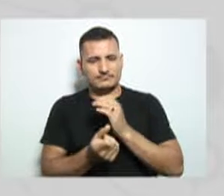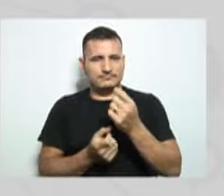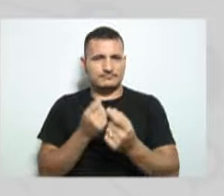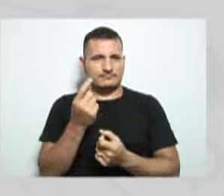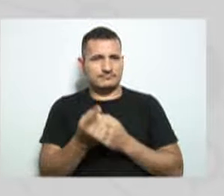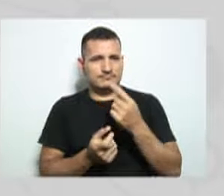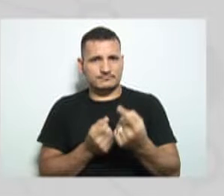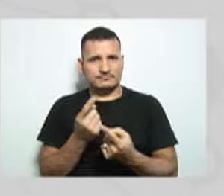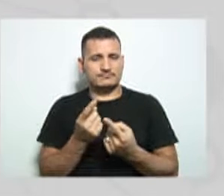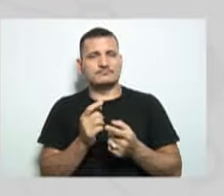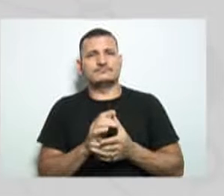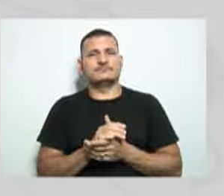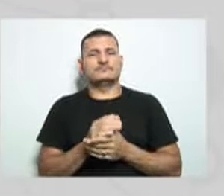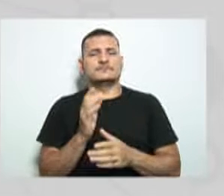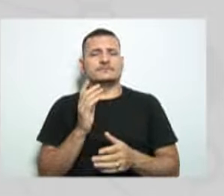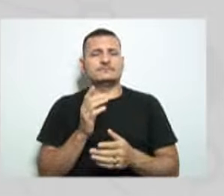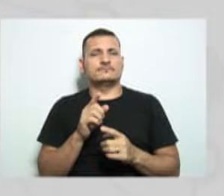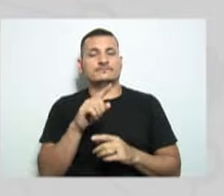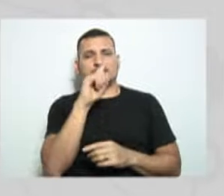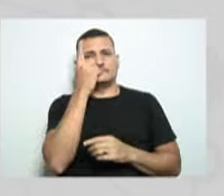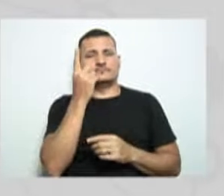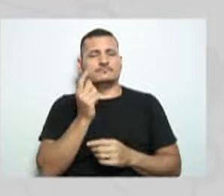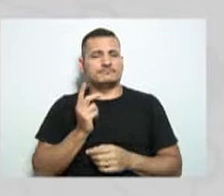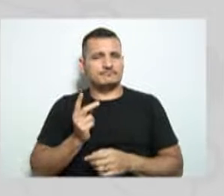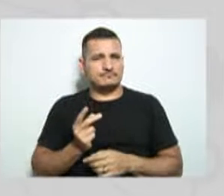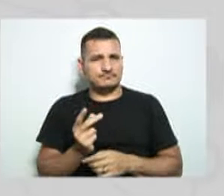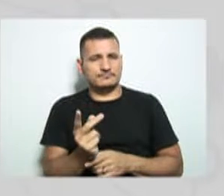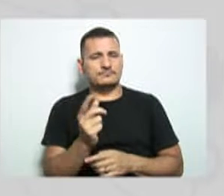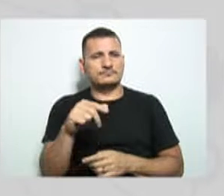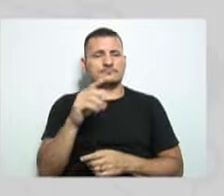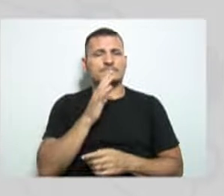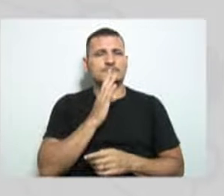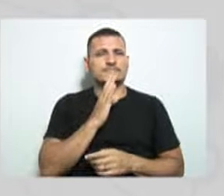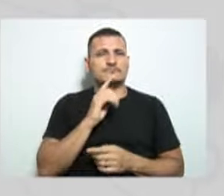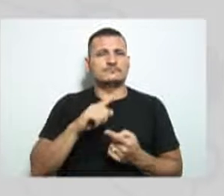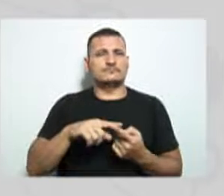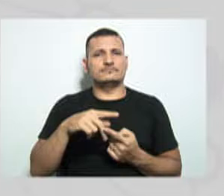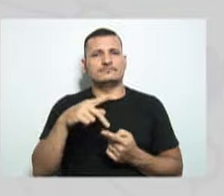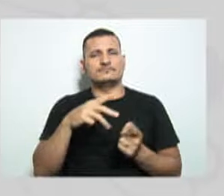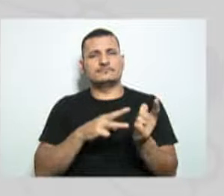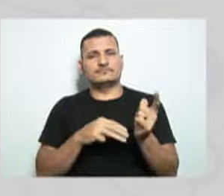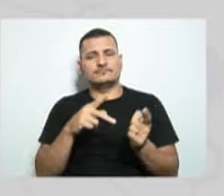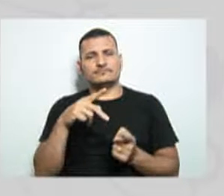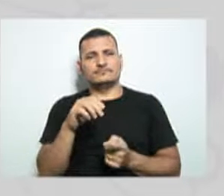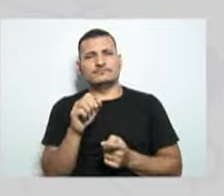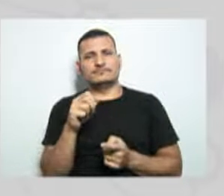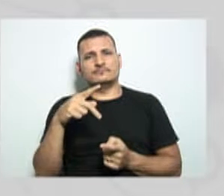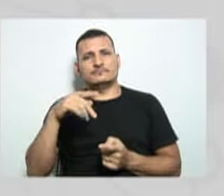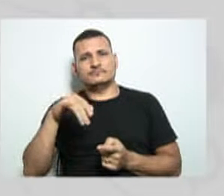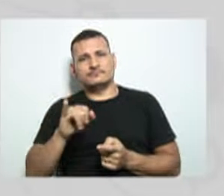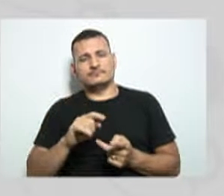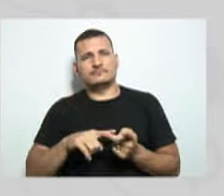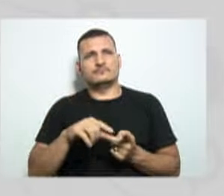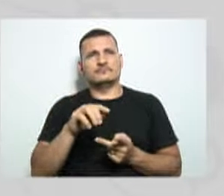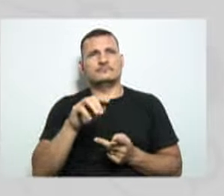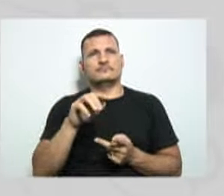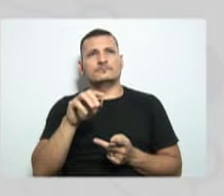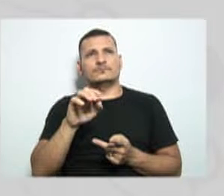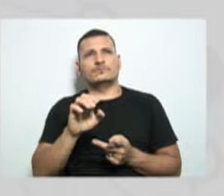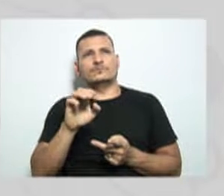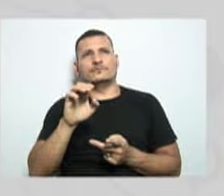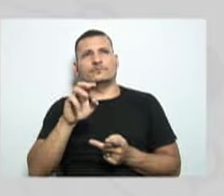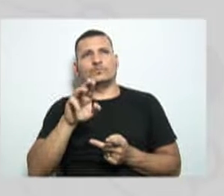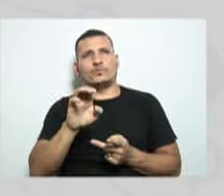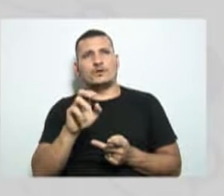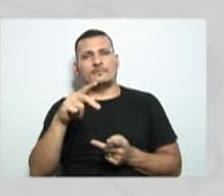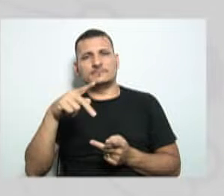vocês vão descobrir e aprender quais são os métodos PEPS, UEPS e média ponderada móvel, formação de preço de venda,